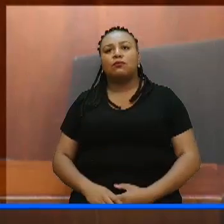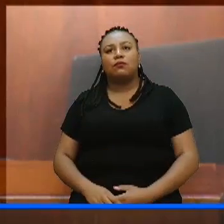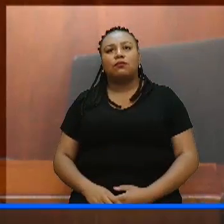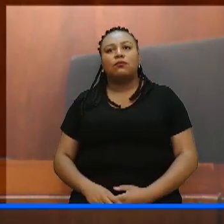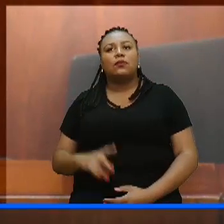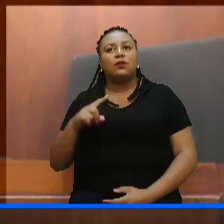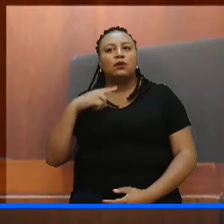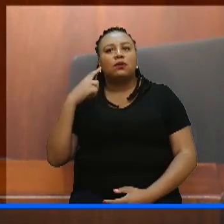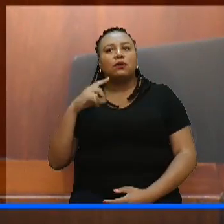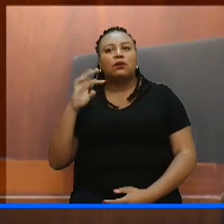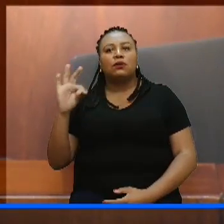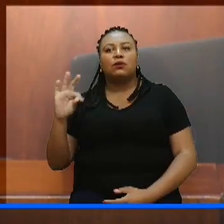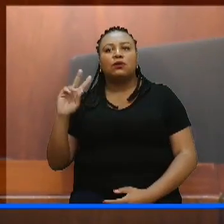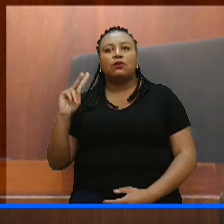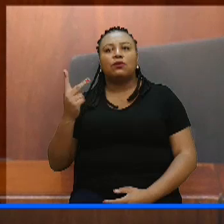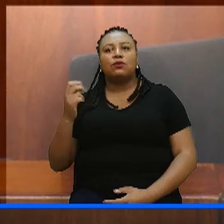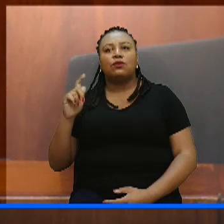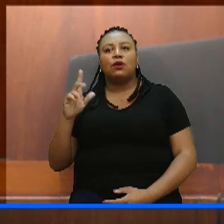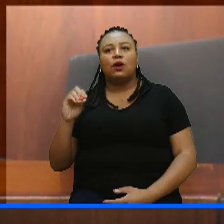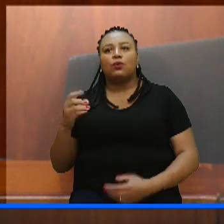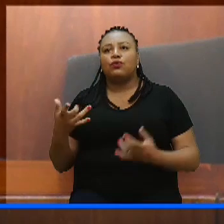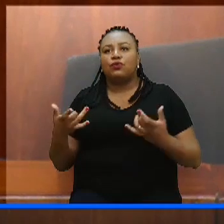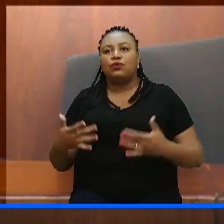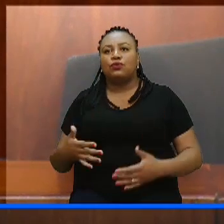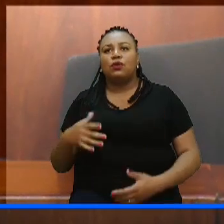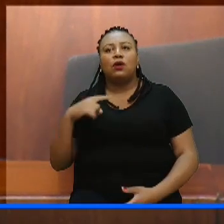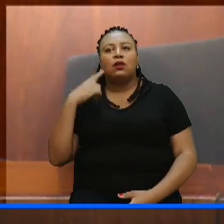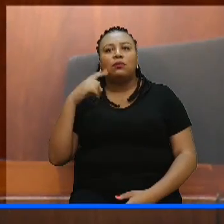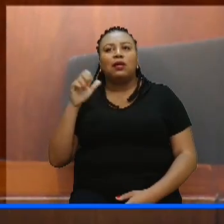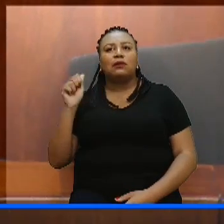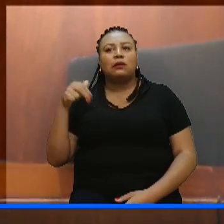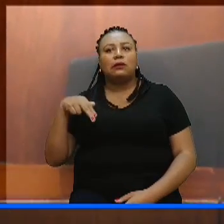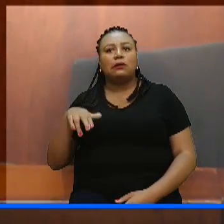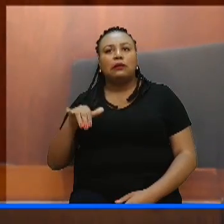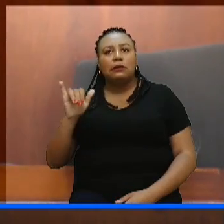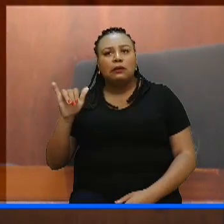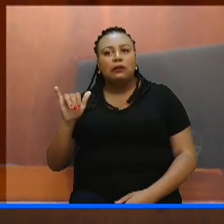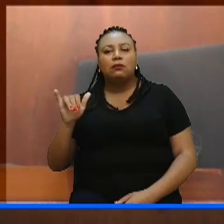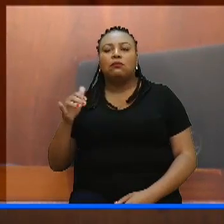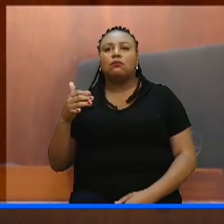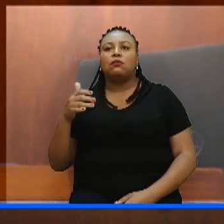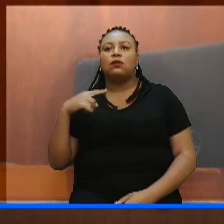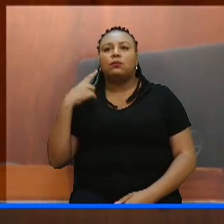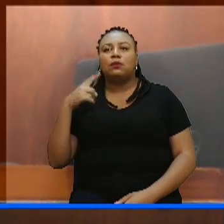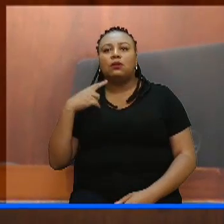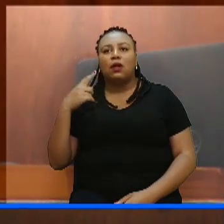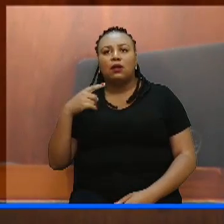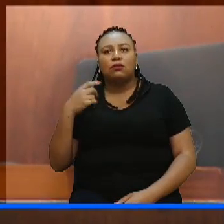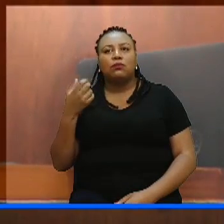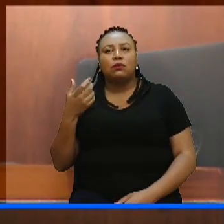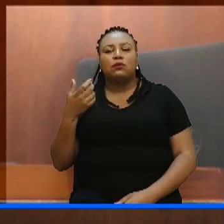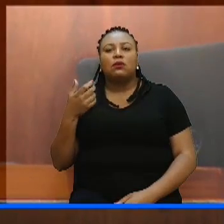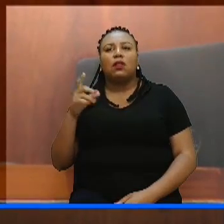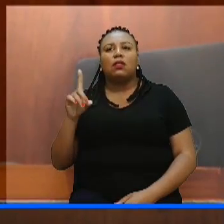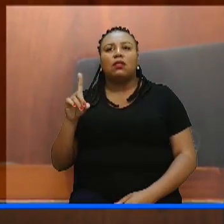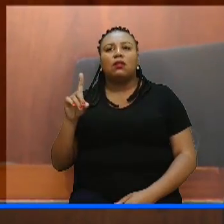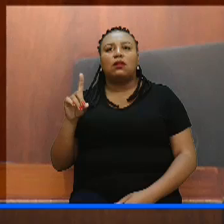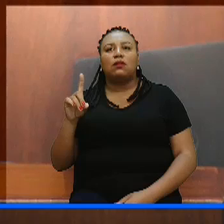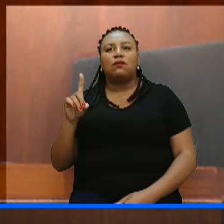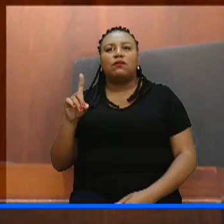estado tiago simão abrir mão o deputado daniel ortiz abre mão deputado vilmar lourenço